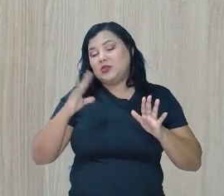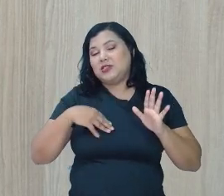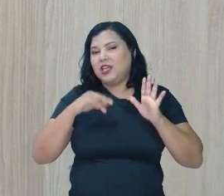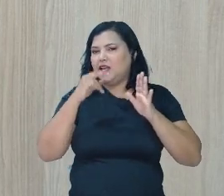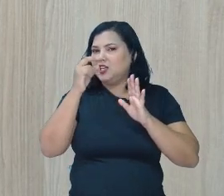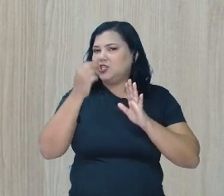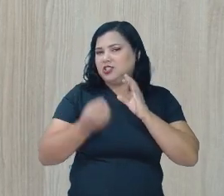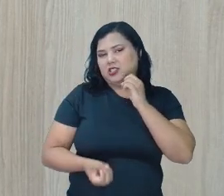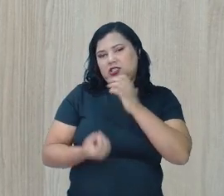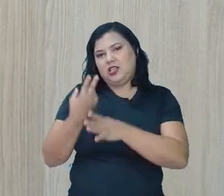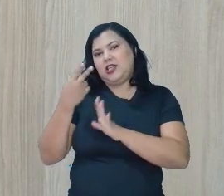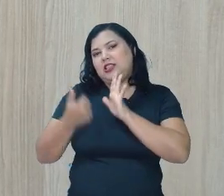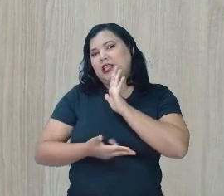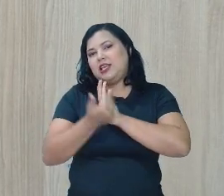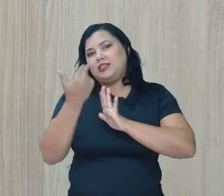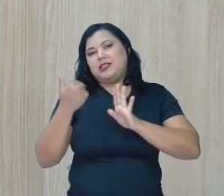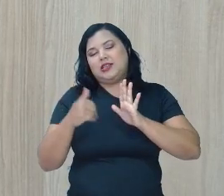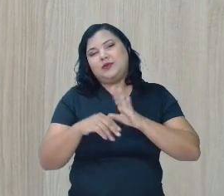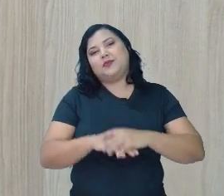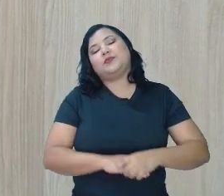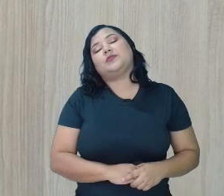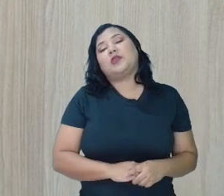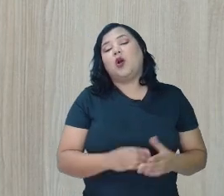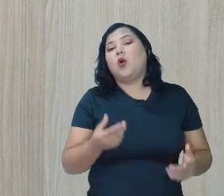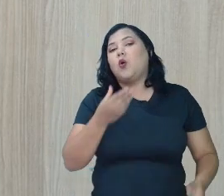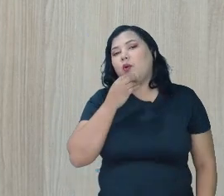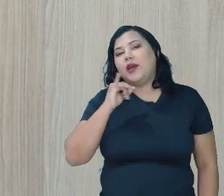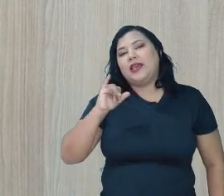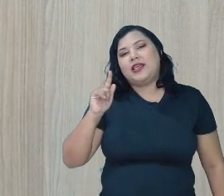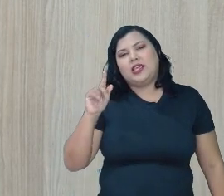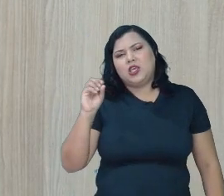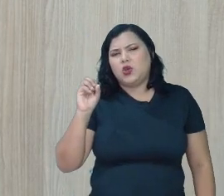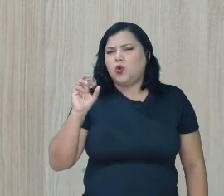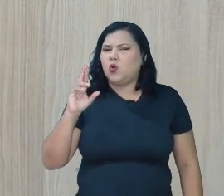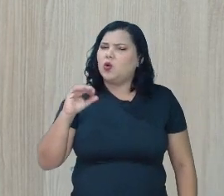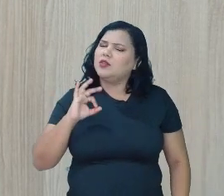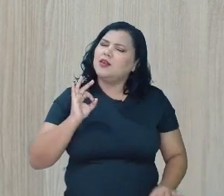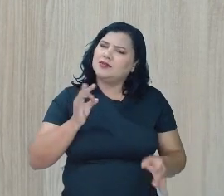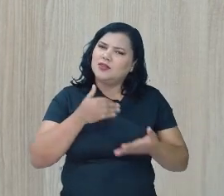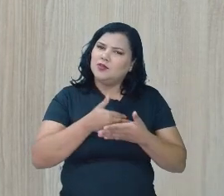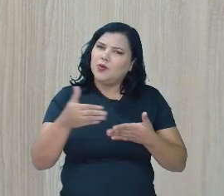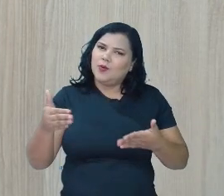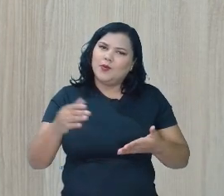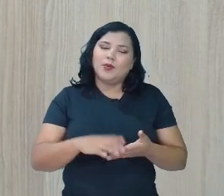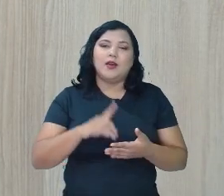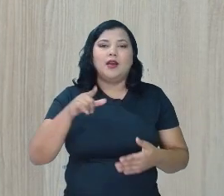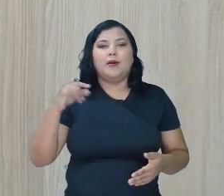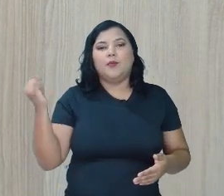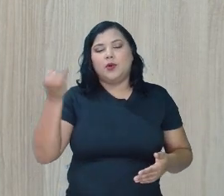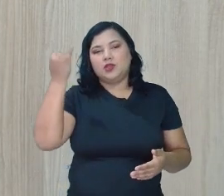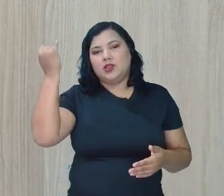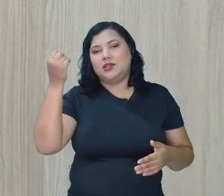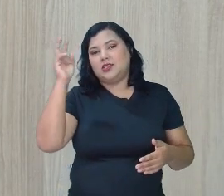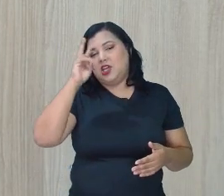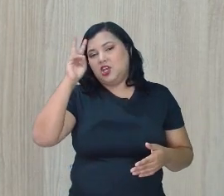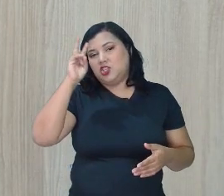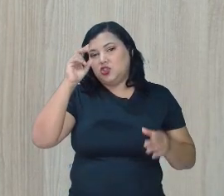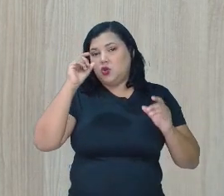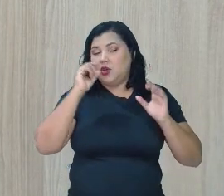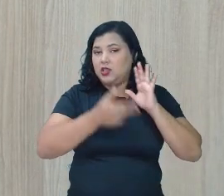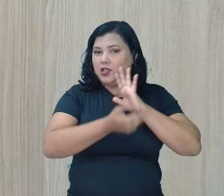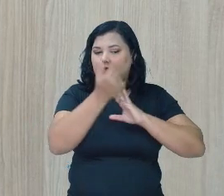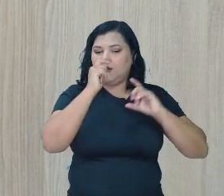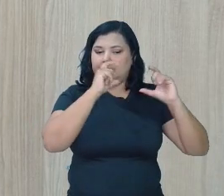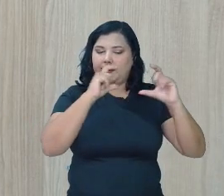mangá. João, não, na verdade foi o Igor. Igor, é assim que a gente começa, tá certo? O importante da história em quadrinho é que tenha uma